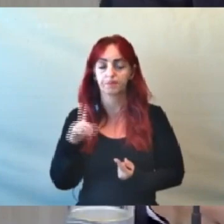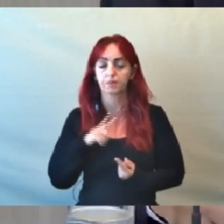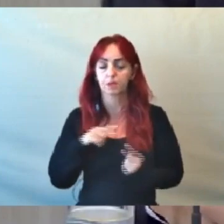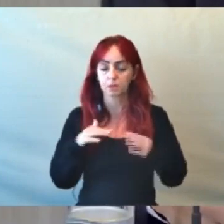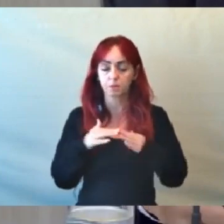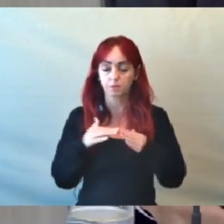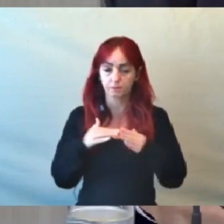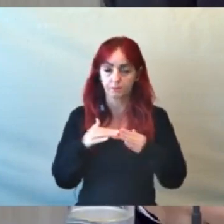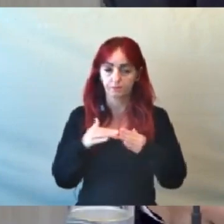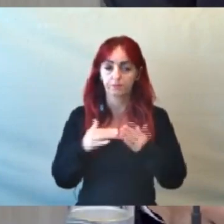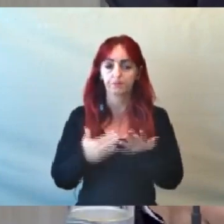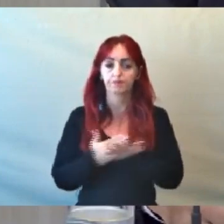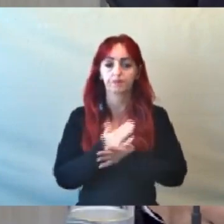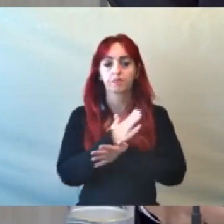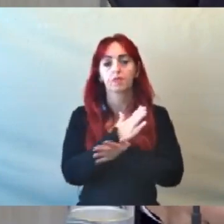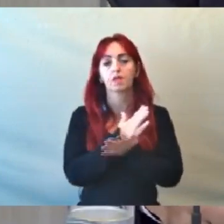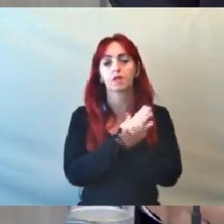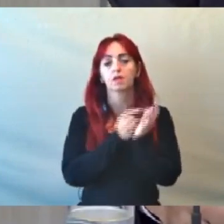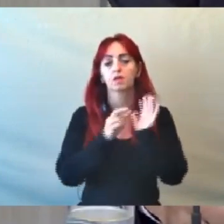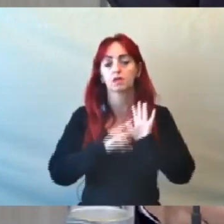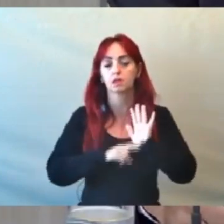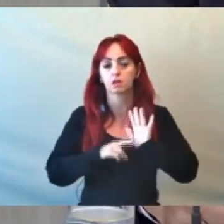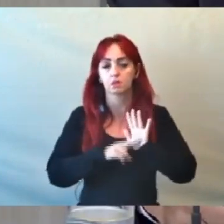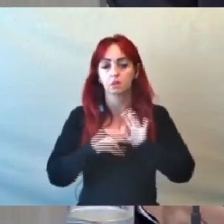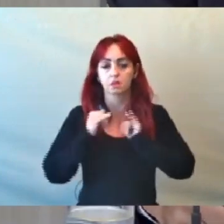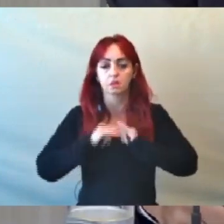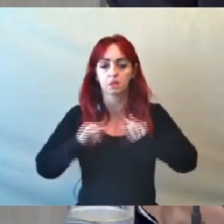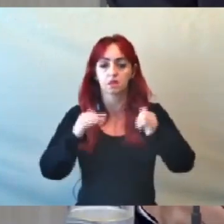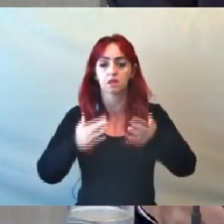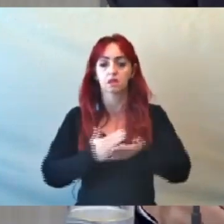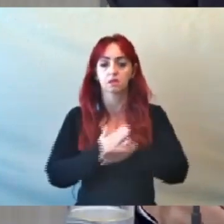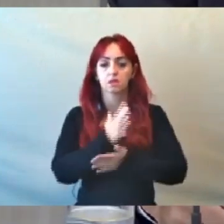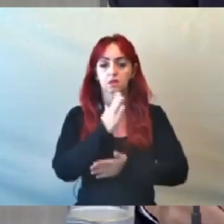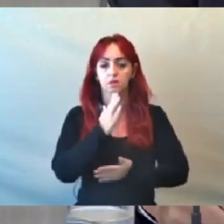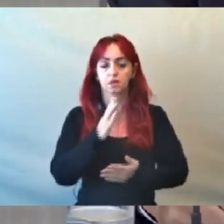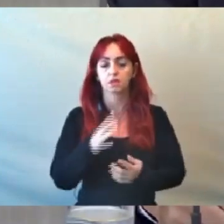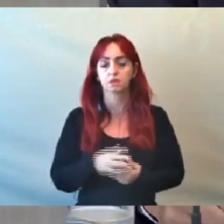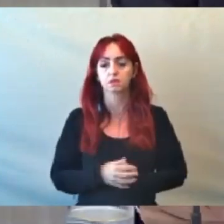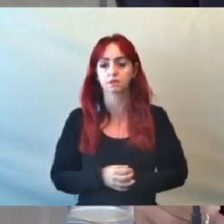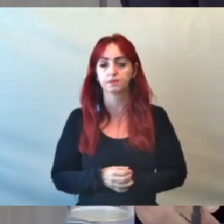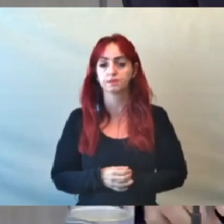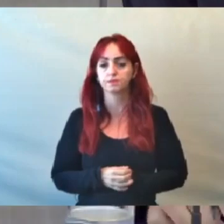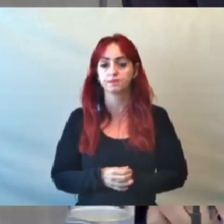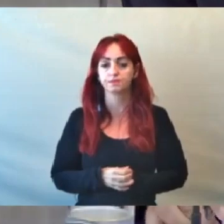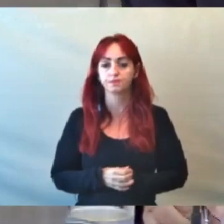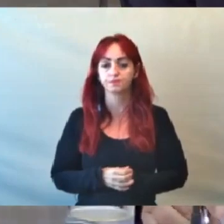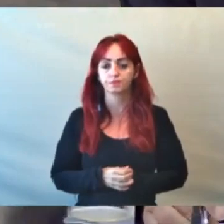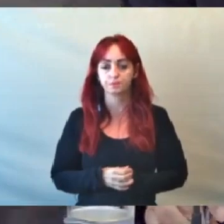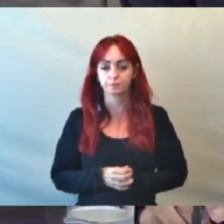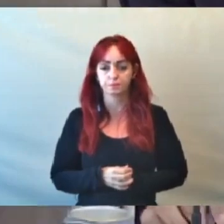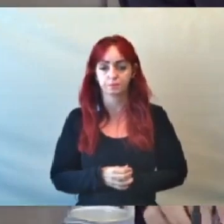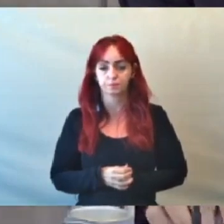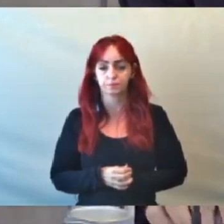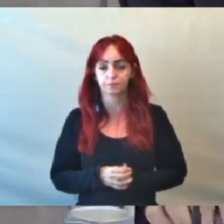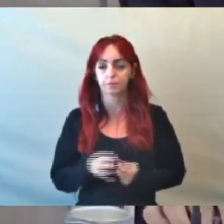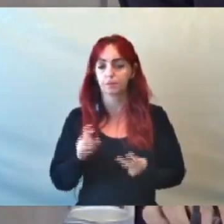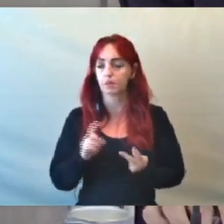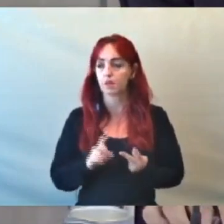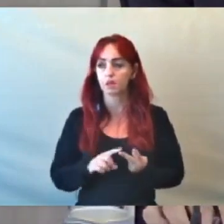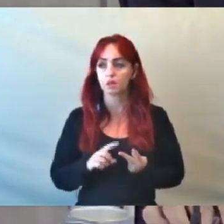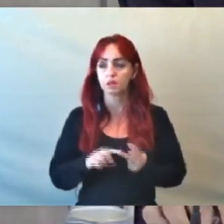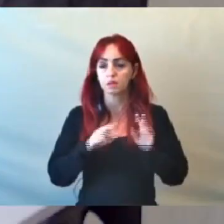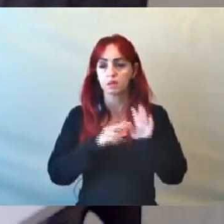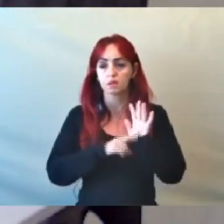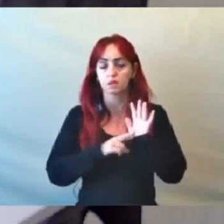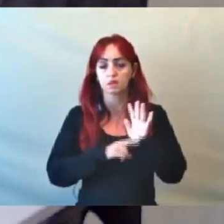requerimento e declaro a sua aprovação à unanimidade. Item 2, requerimento da comissão 1026/2024